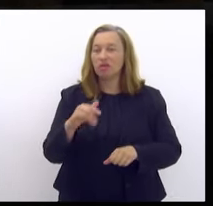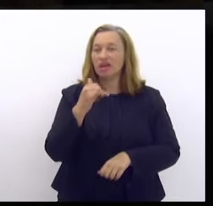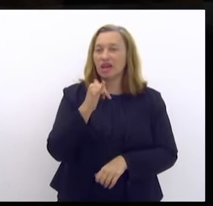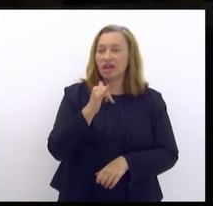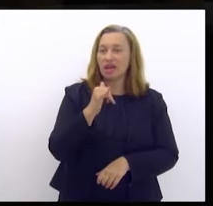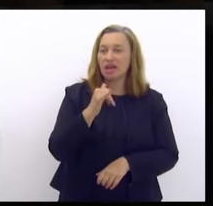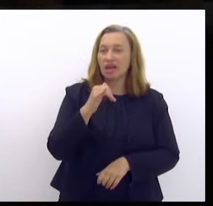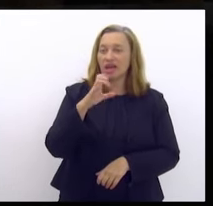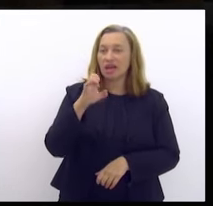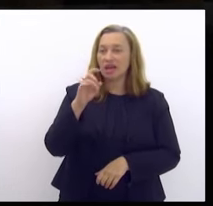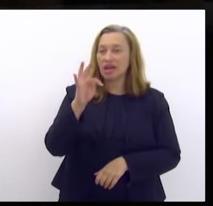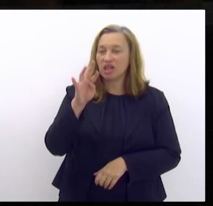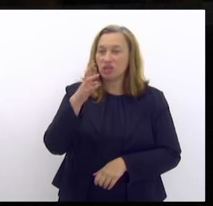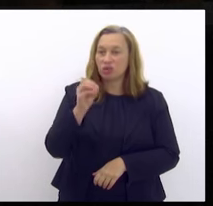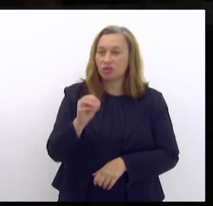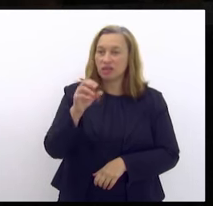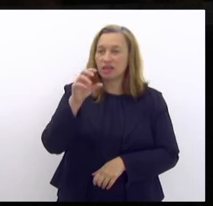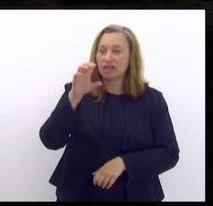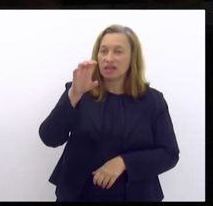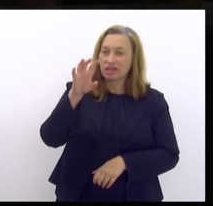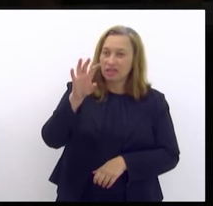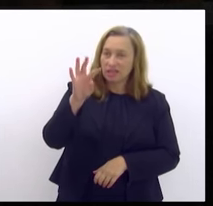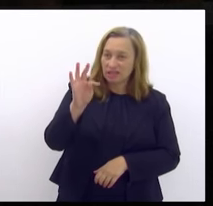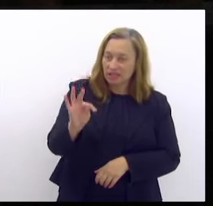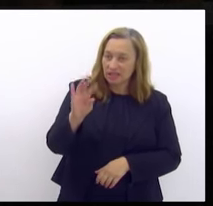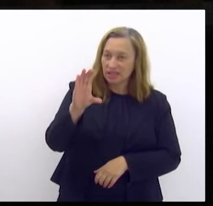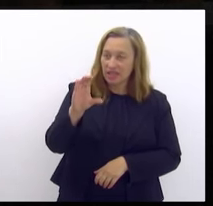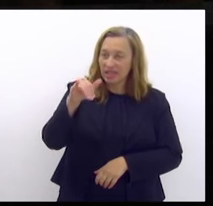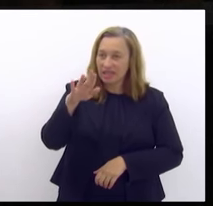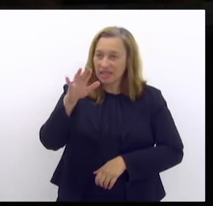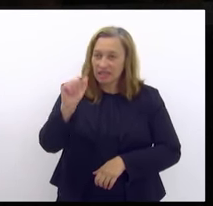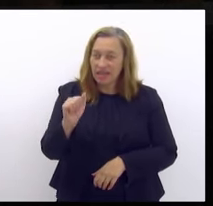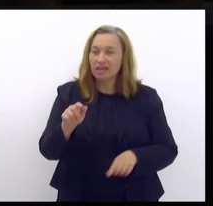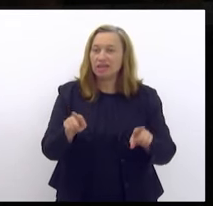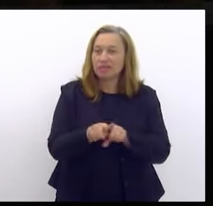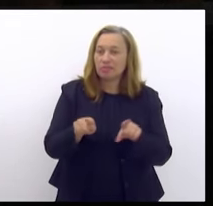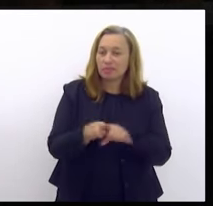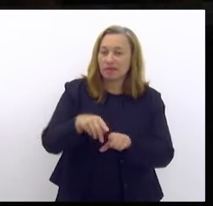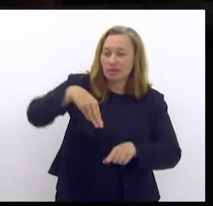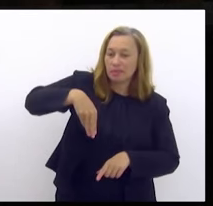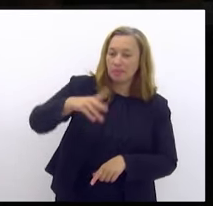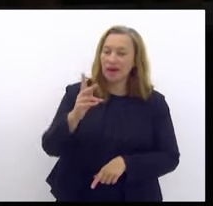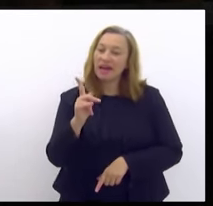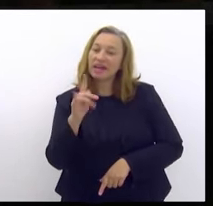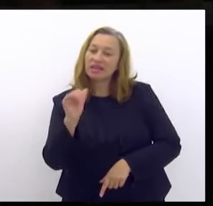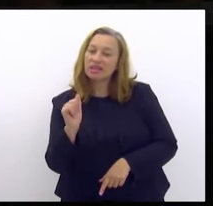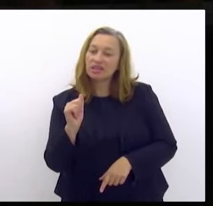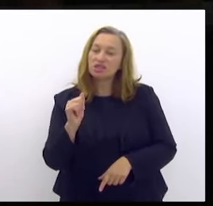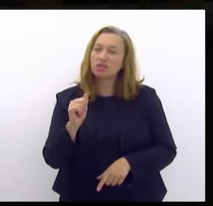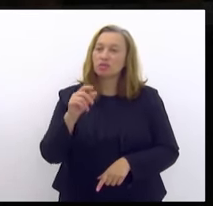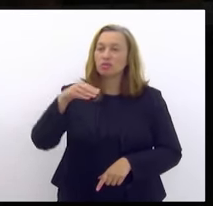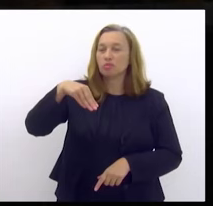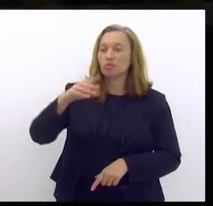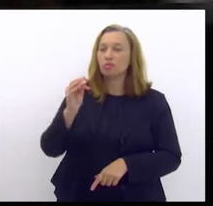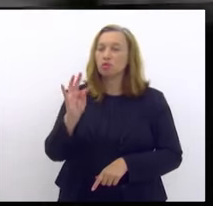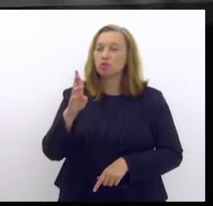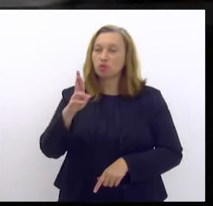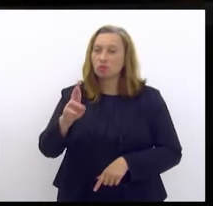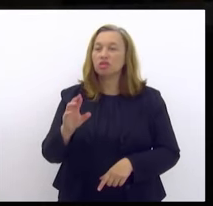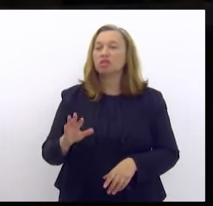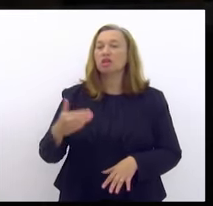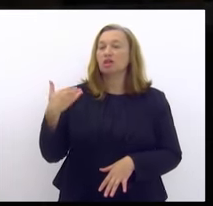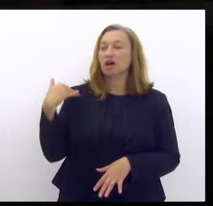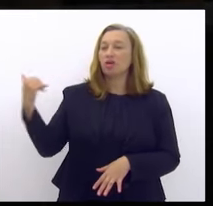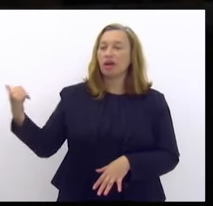eletrotécnica, técnico em máquinas e motores, e ainda tinha ao lado a escola técnica